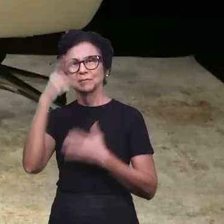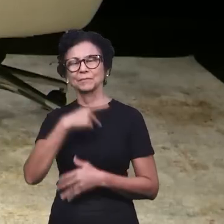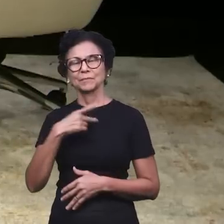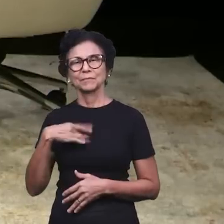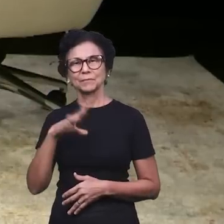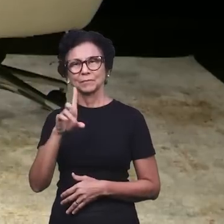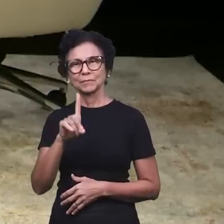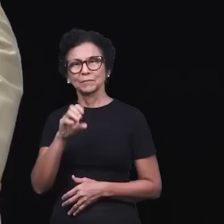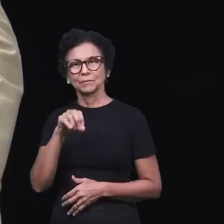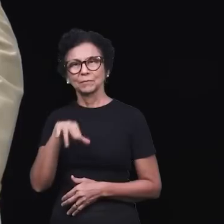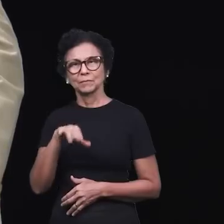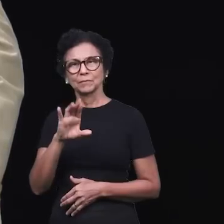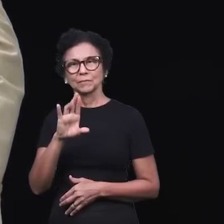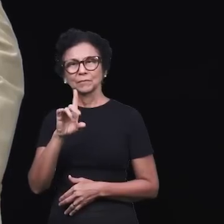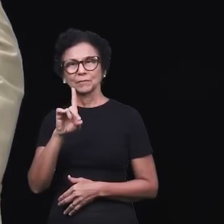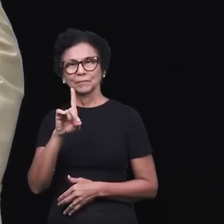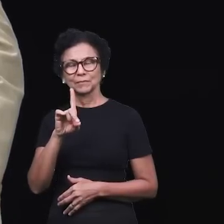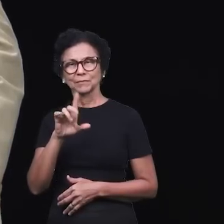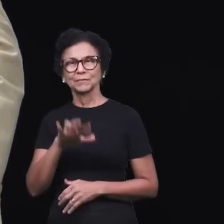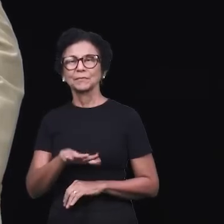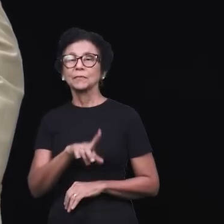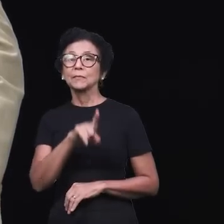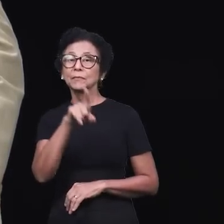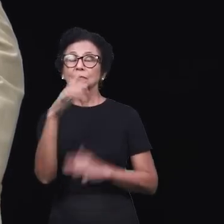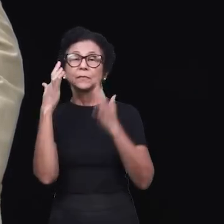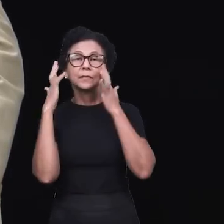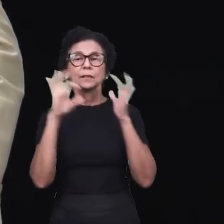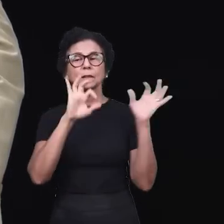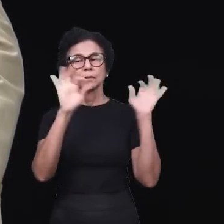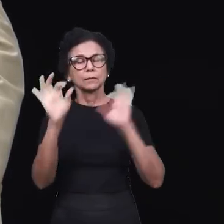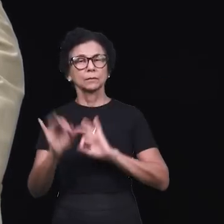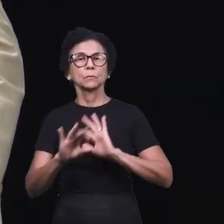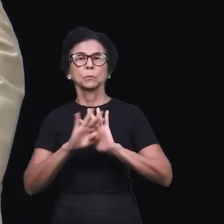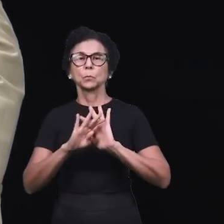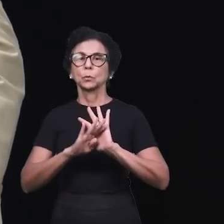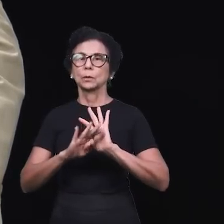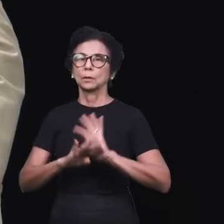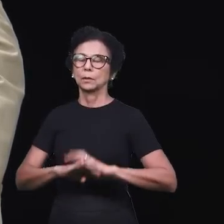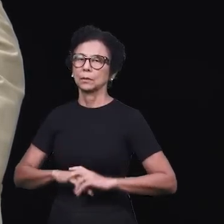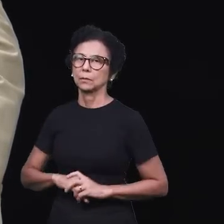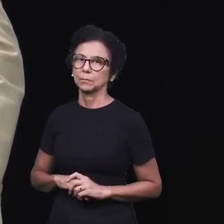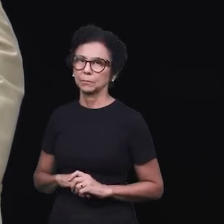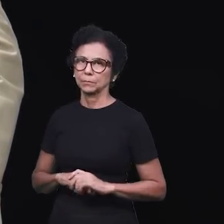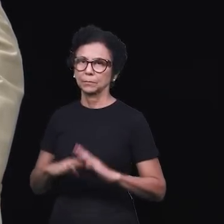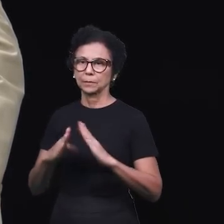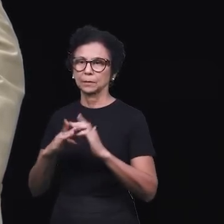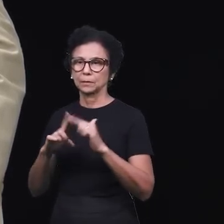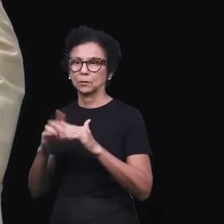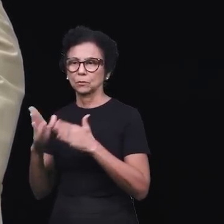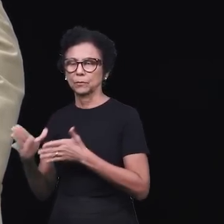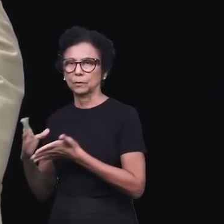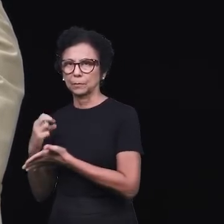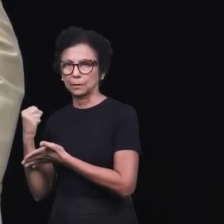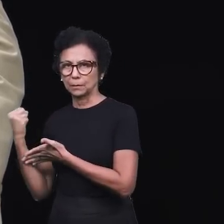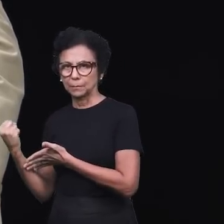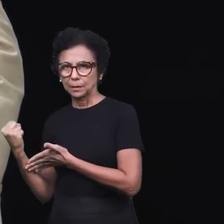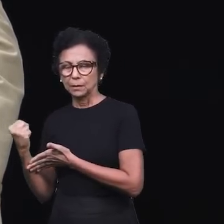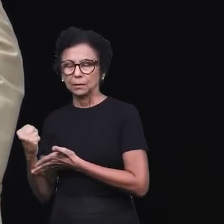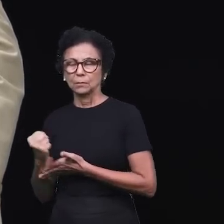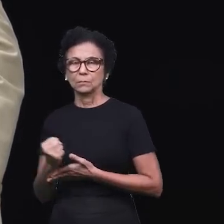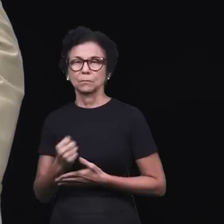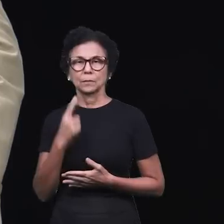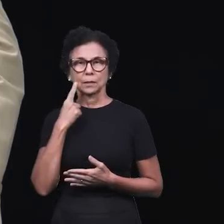E você que está assistindo ao programa O Arrebatamento da Igreja aqui pela TV Manaim, em